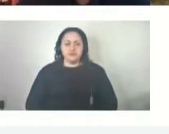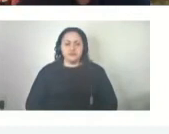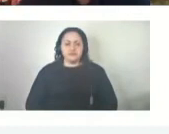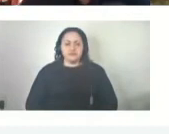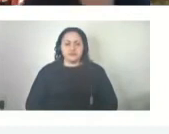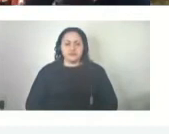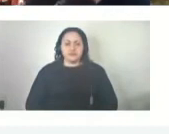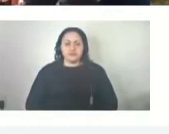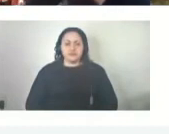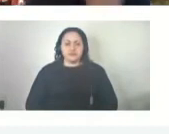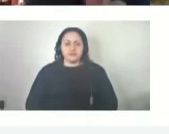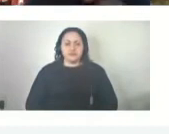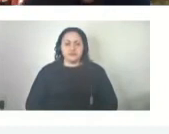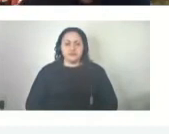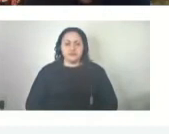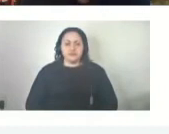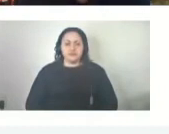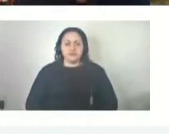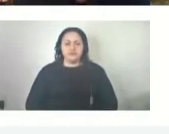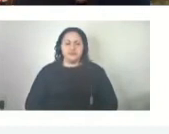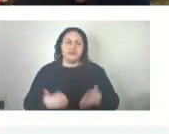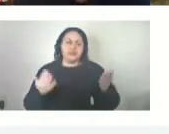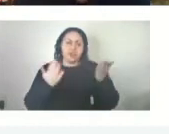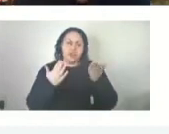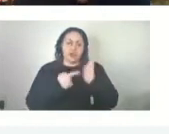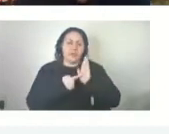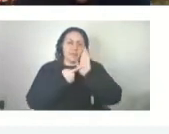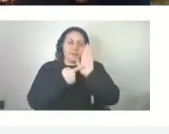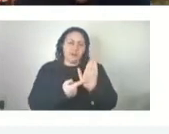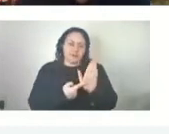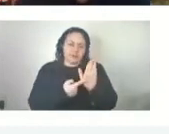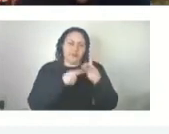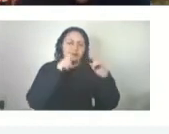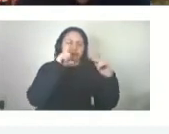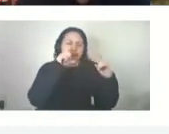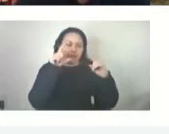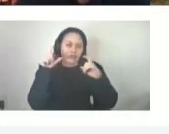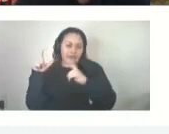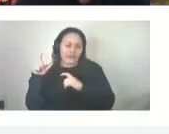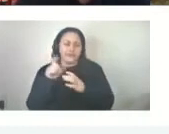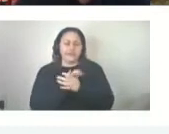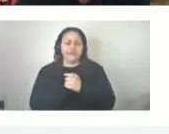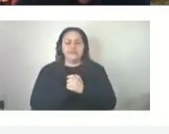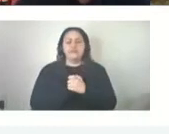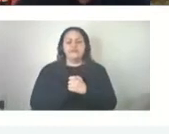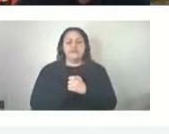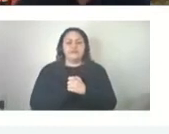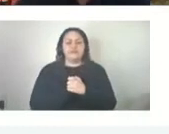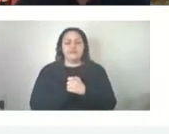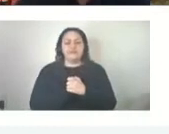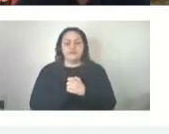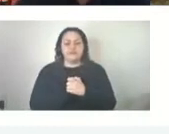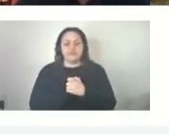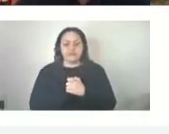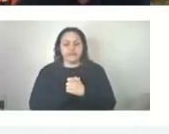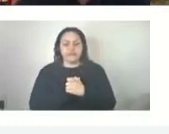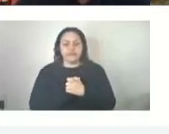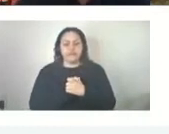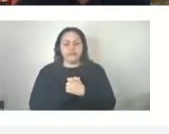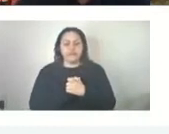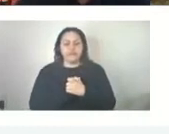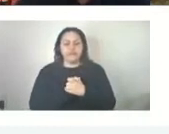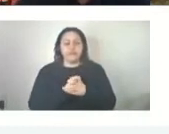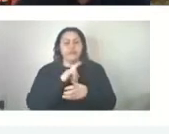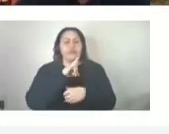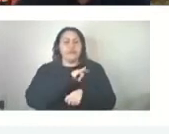A gente segue então, eu vou mostrar mais algumas imagens para vocês de objetos que, nessa